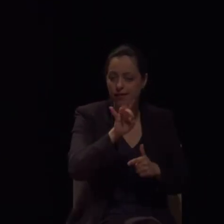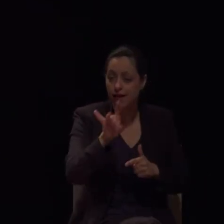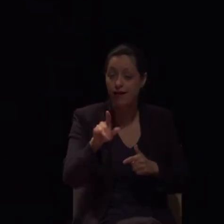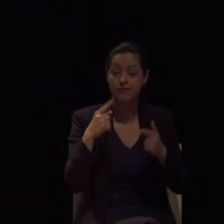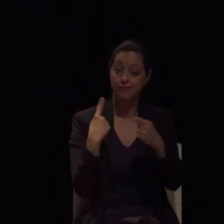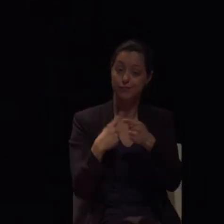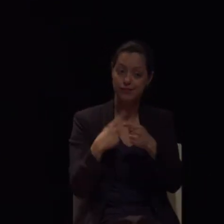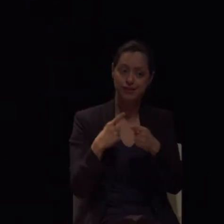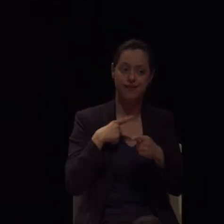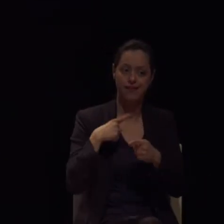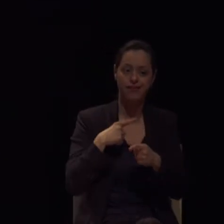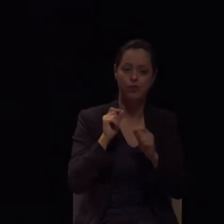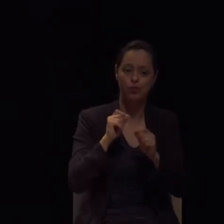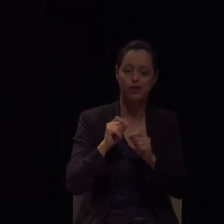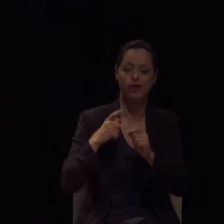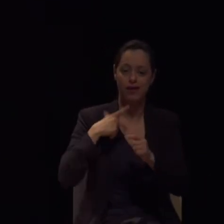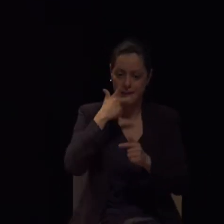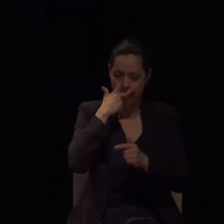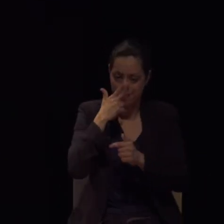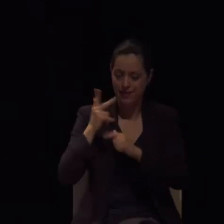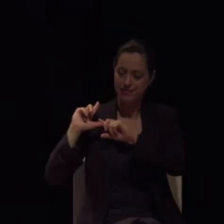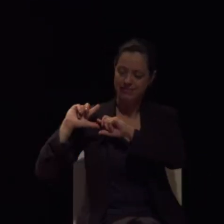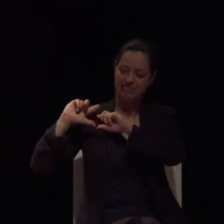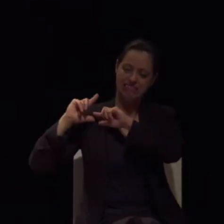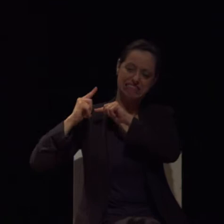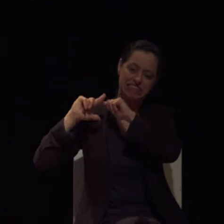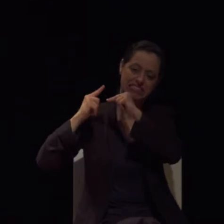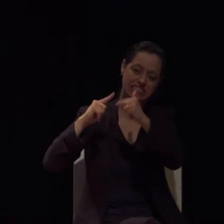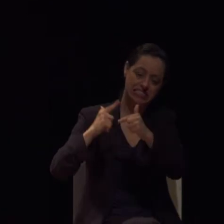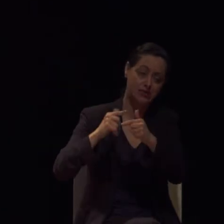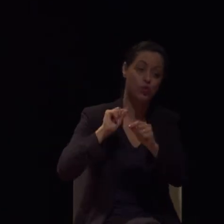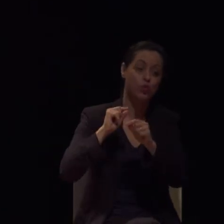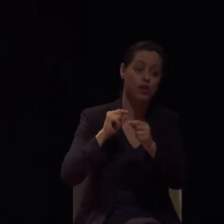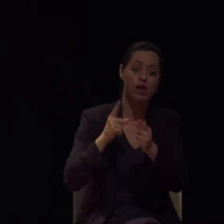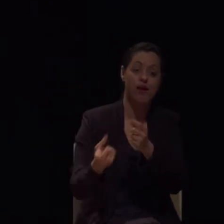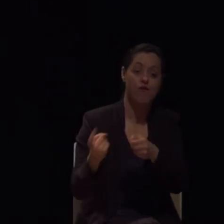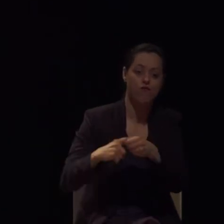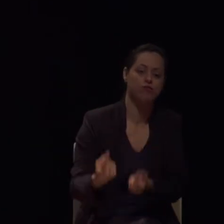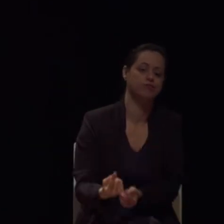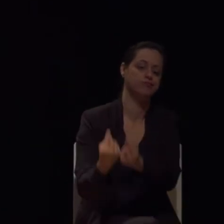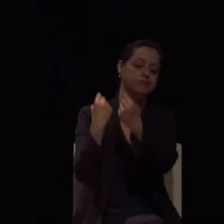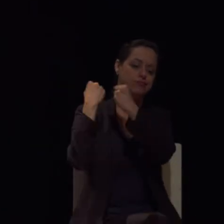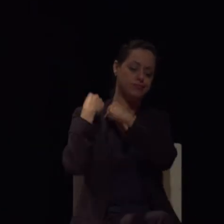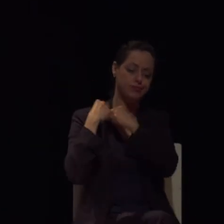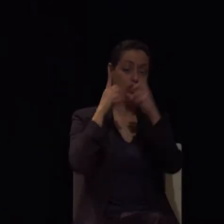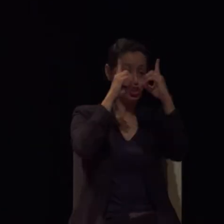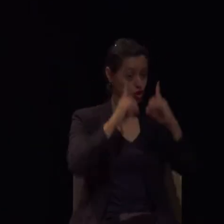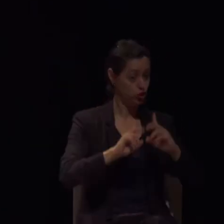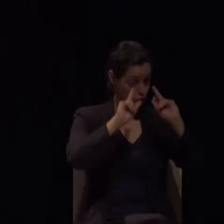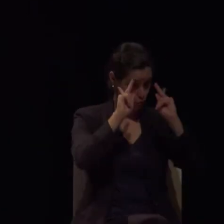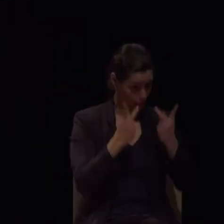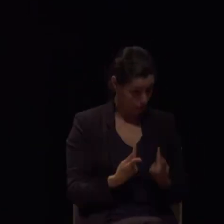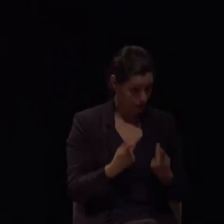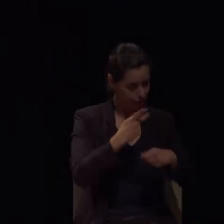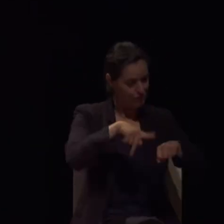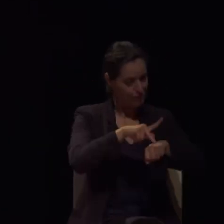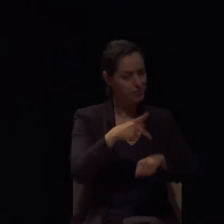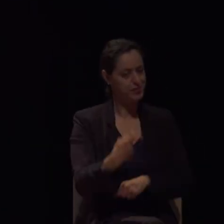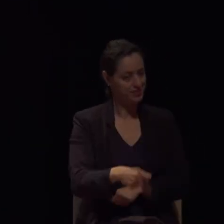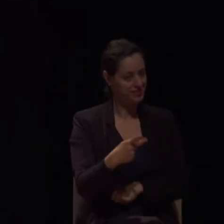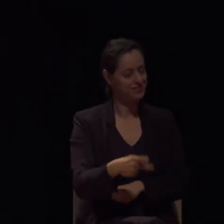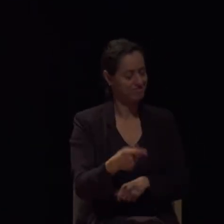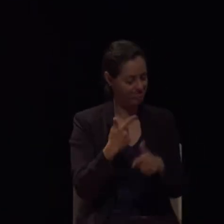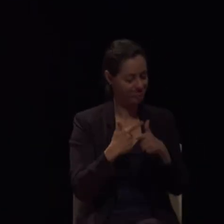dos retrocessos no campo dos direitos humanos que nós estamos passando no país a gente precisa especificar